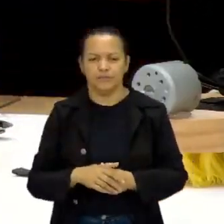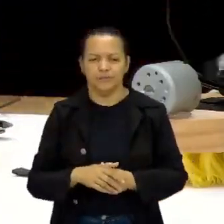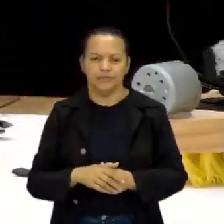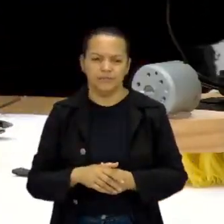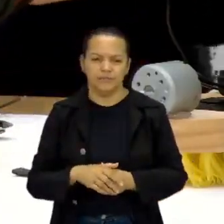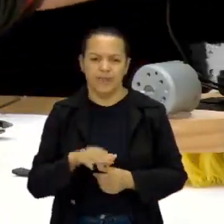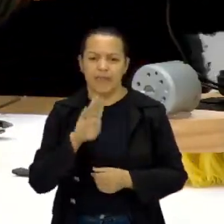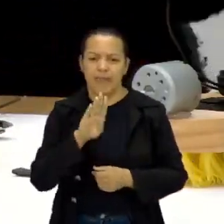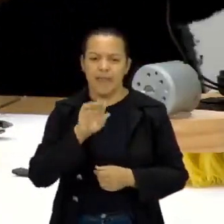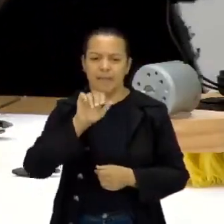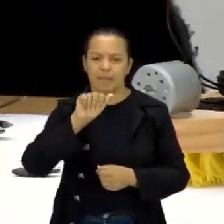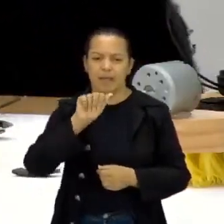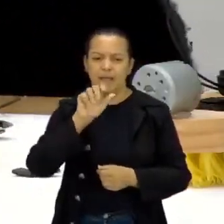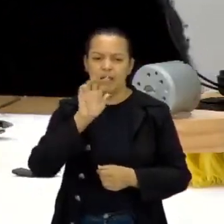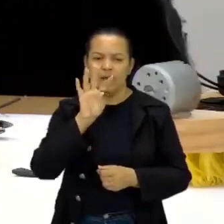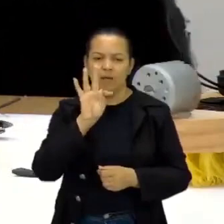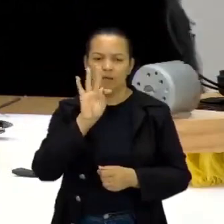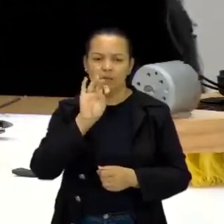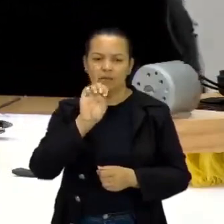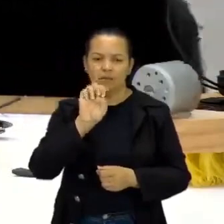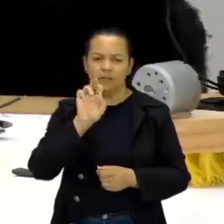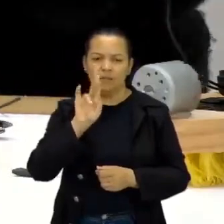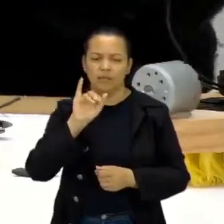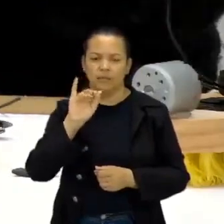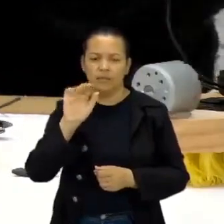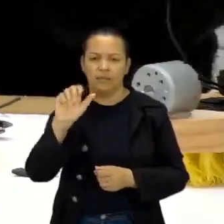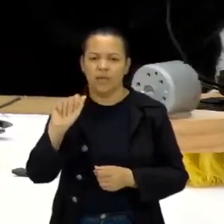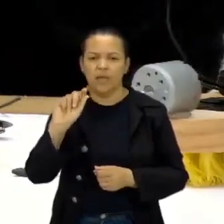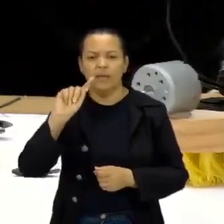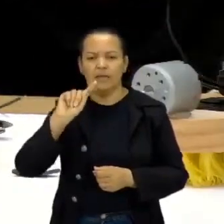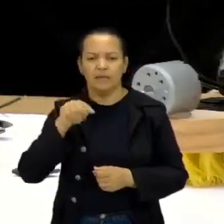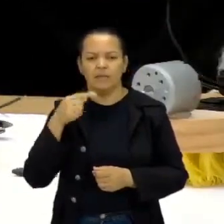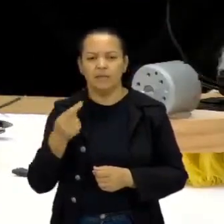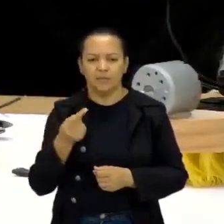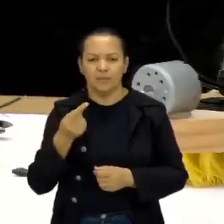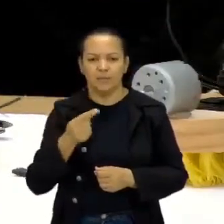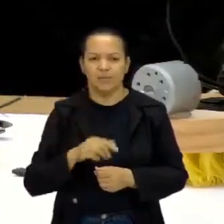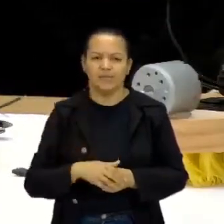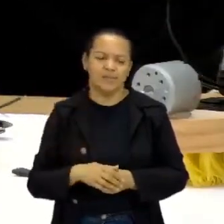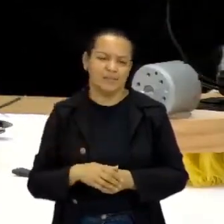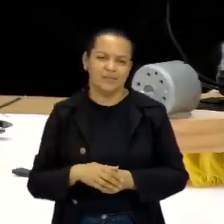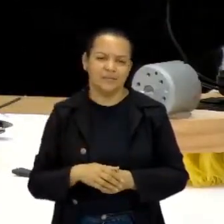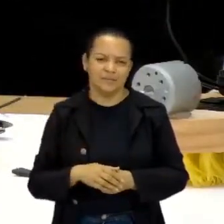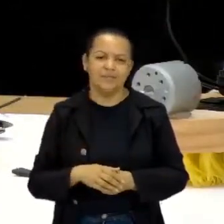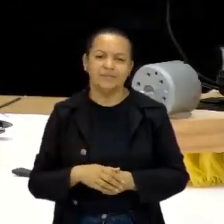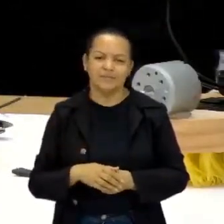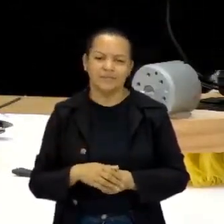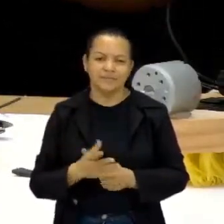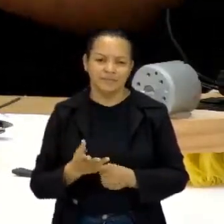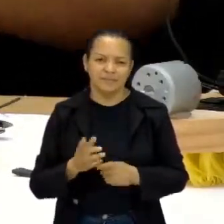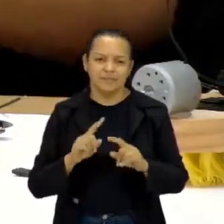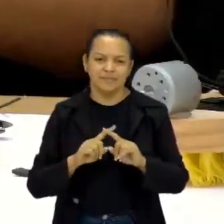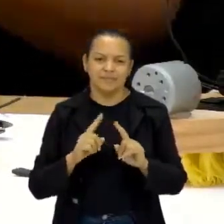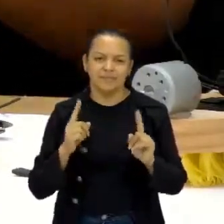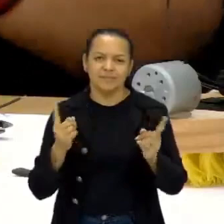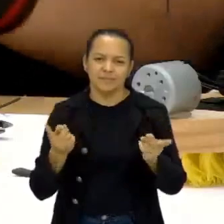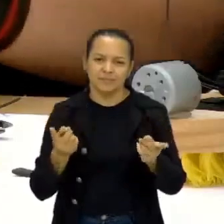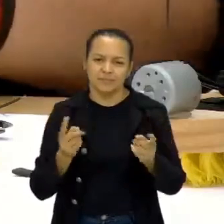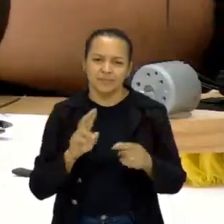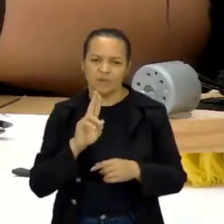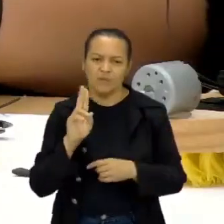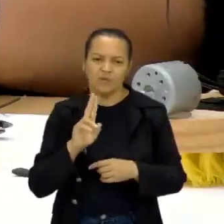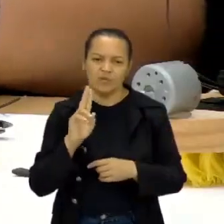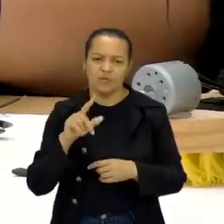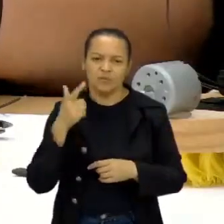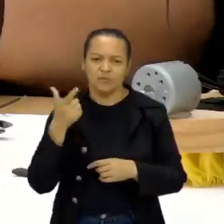Eu vou usar essa bateria depois, né? No caso, eu vou devolver ela pro Leandro, mas, como eu vou usar ela